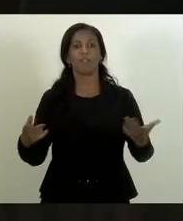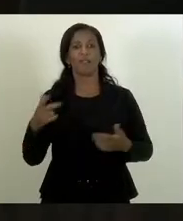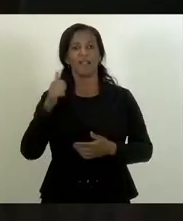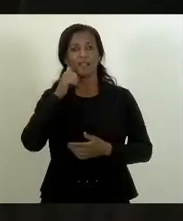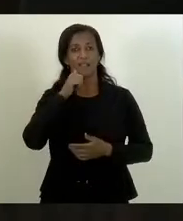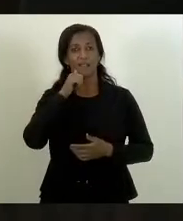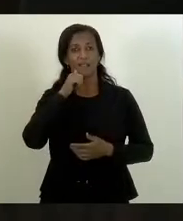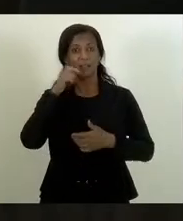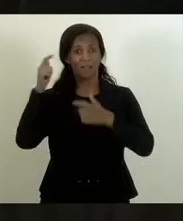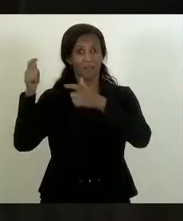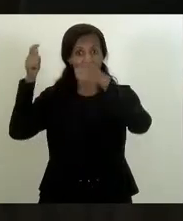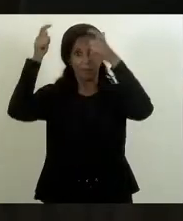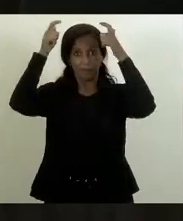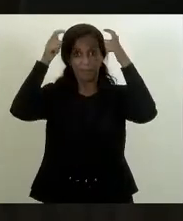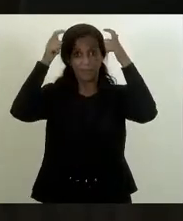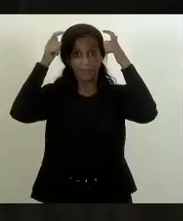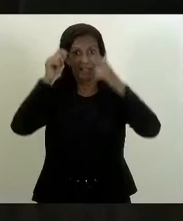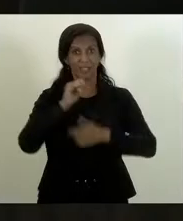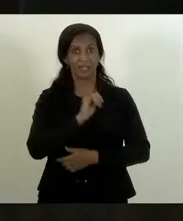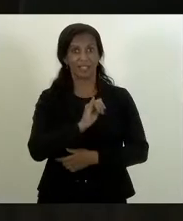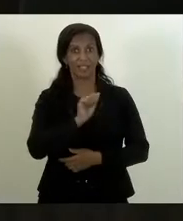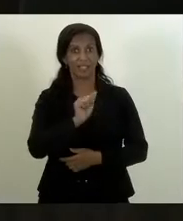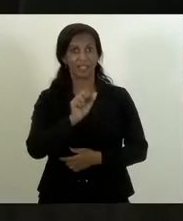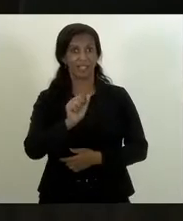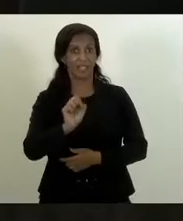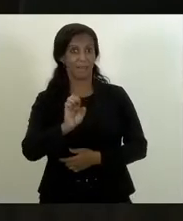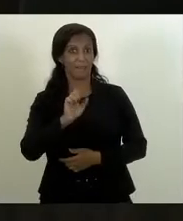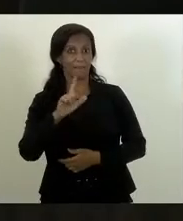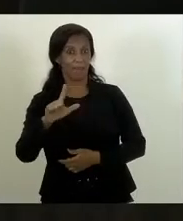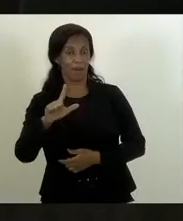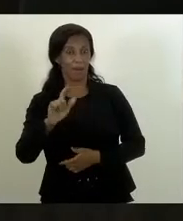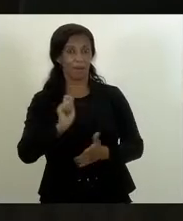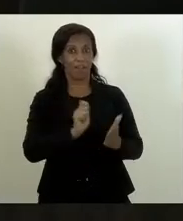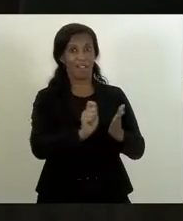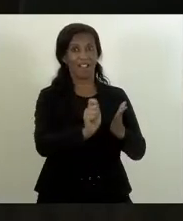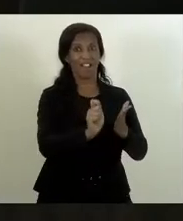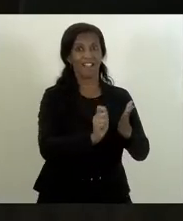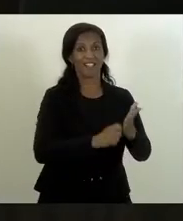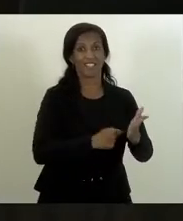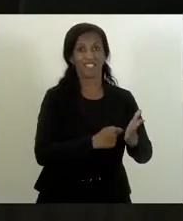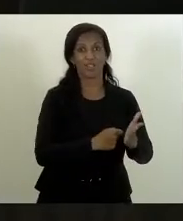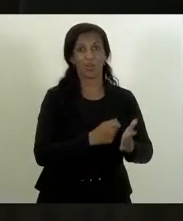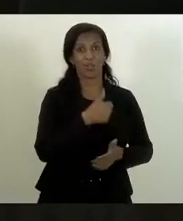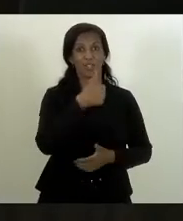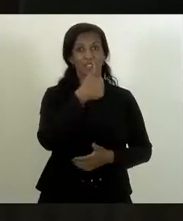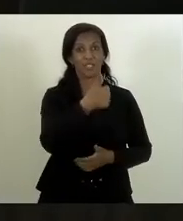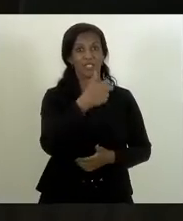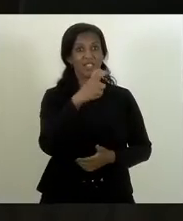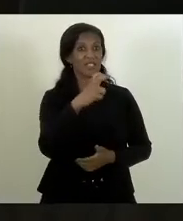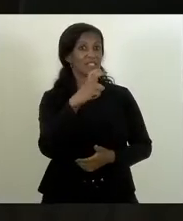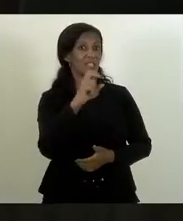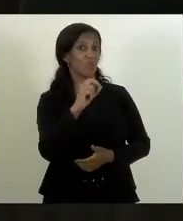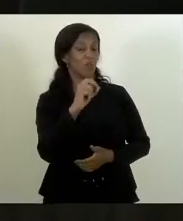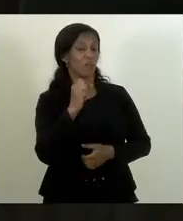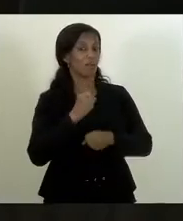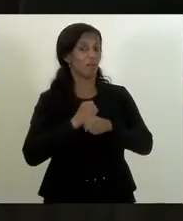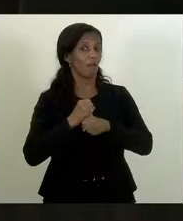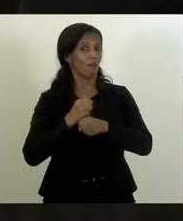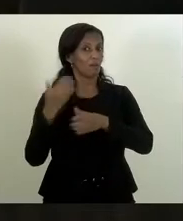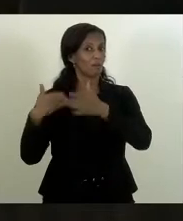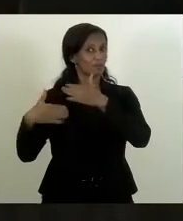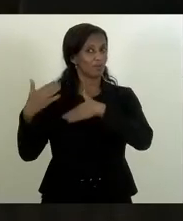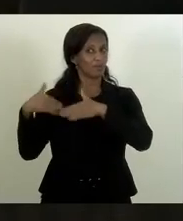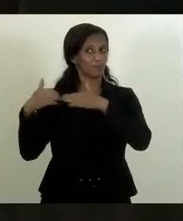podemos homenageá-la sim, porque ela assinou há 150 anos atrás, há 150 anos atrás, o alvará